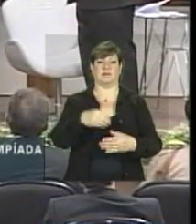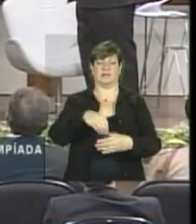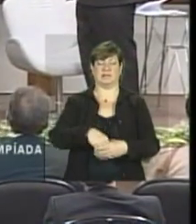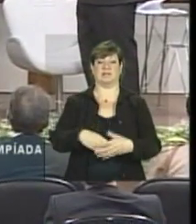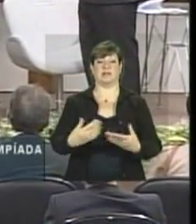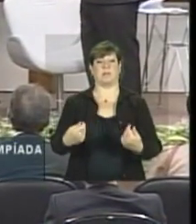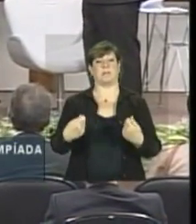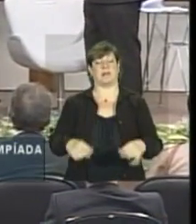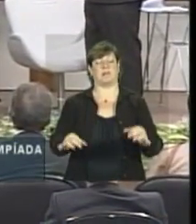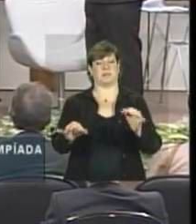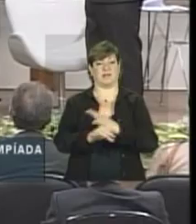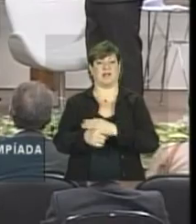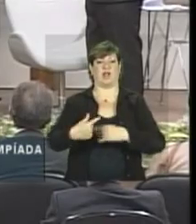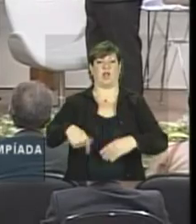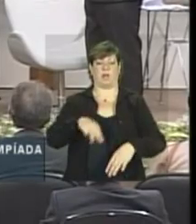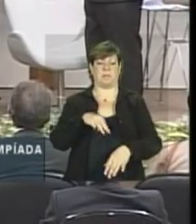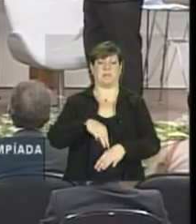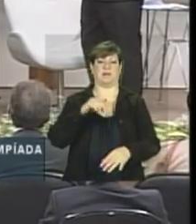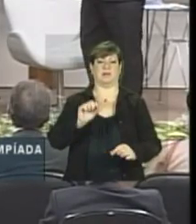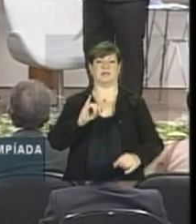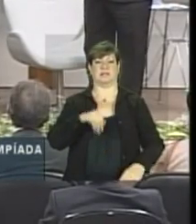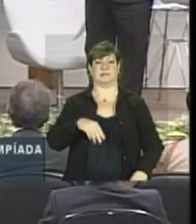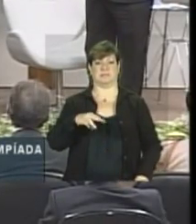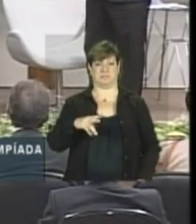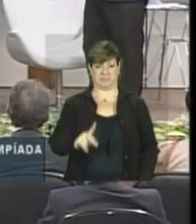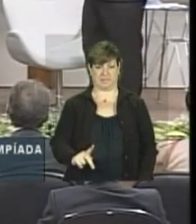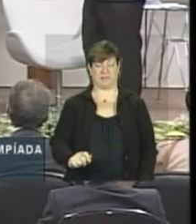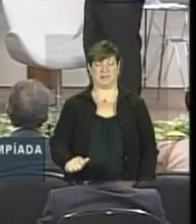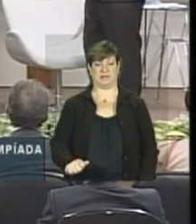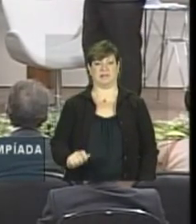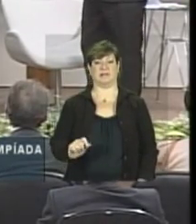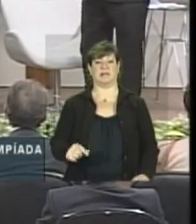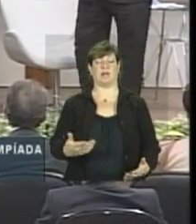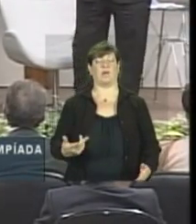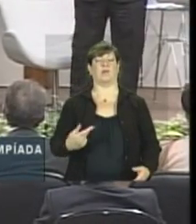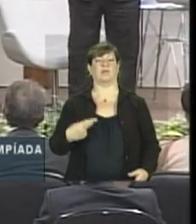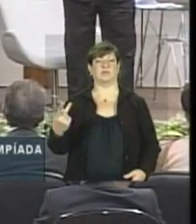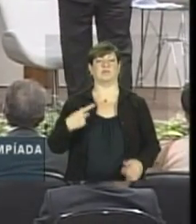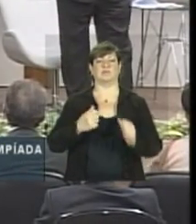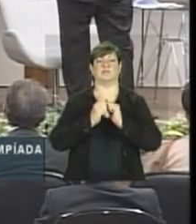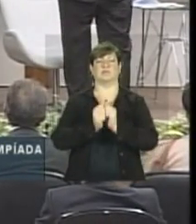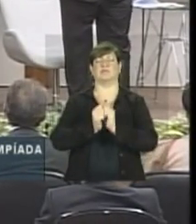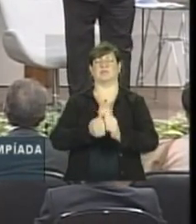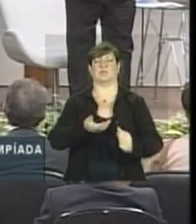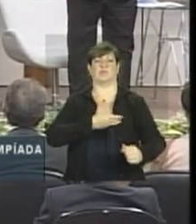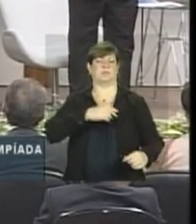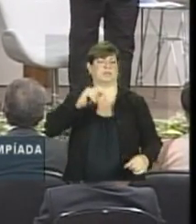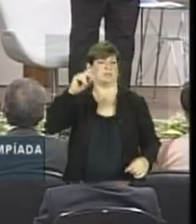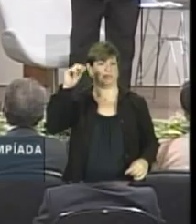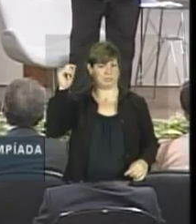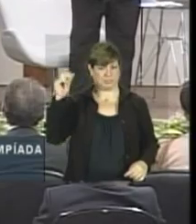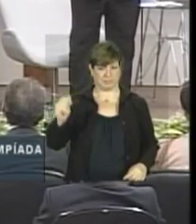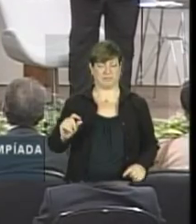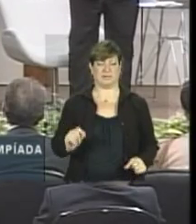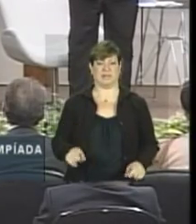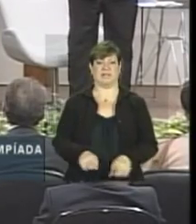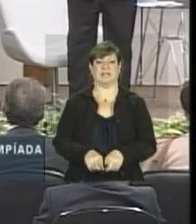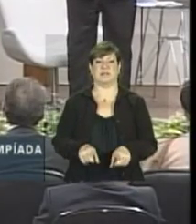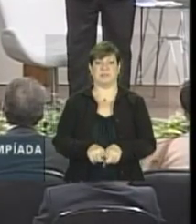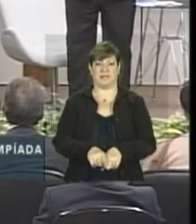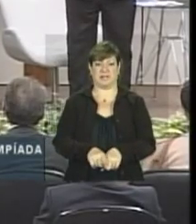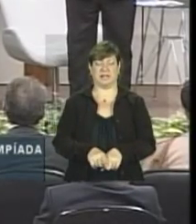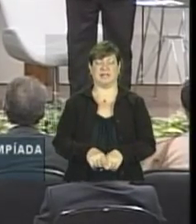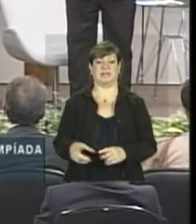que concluir o nosso mestrado lá no INPA. Então, é um colega de longa data e também um